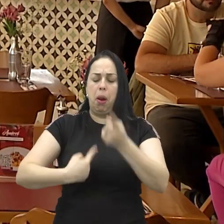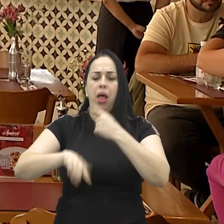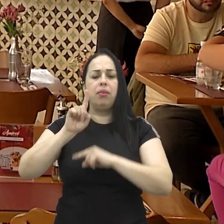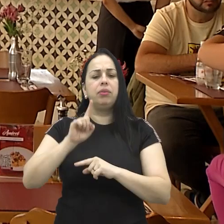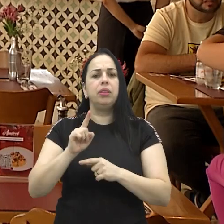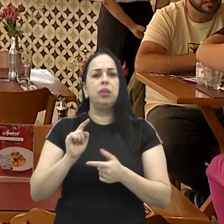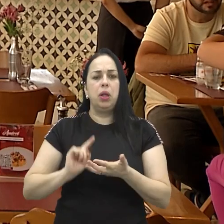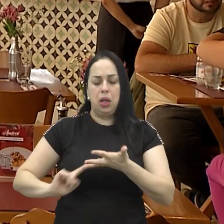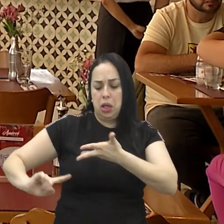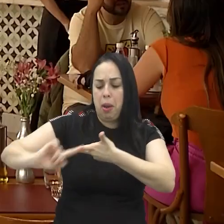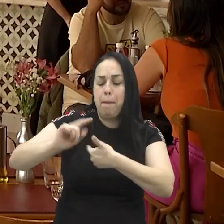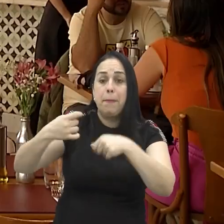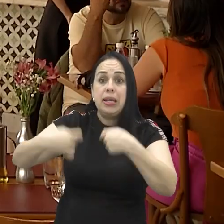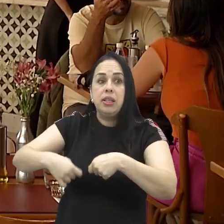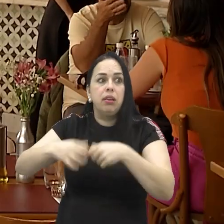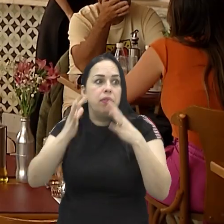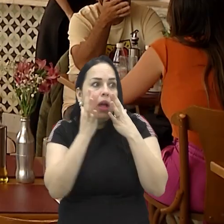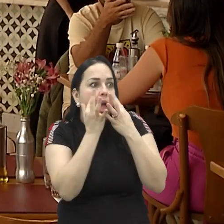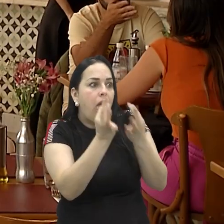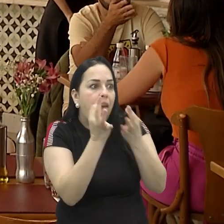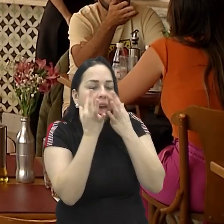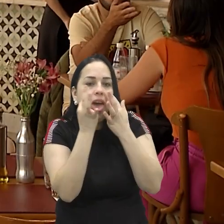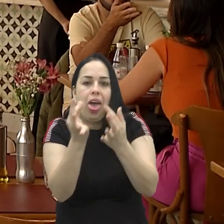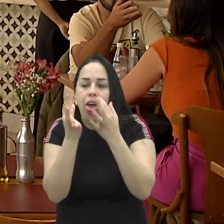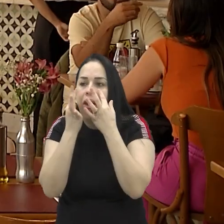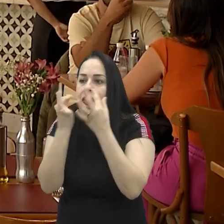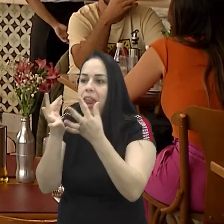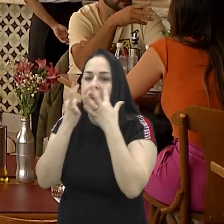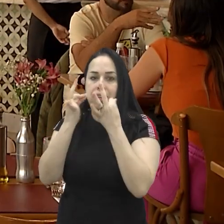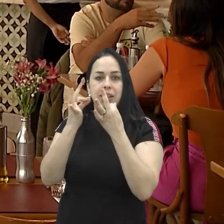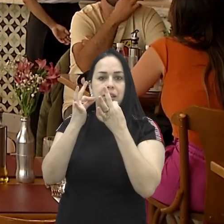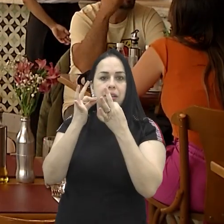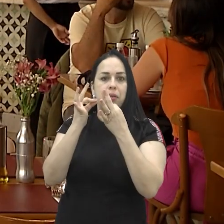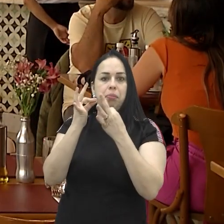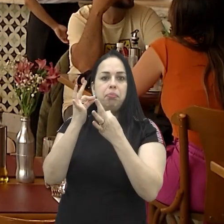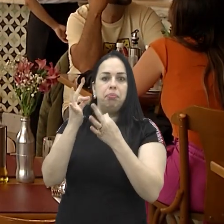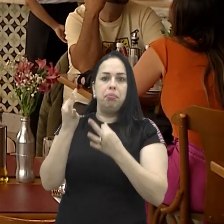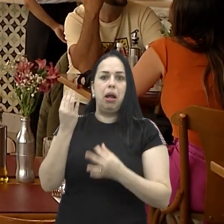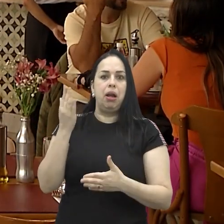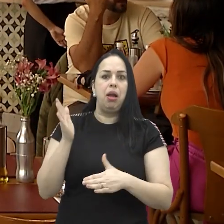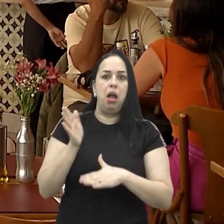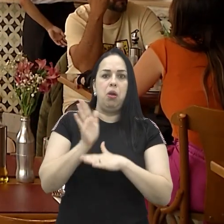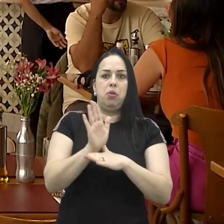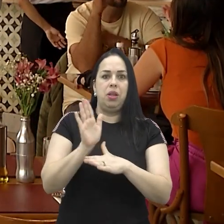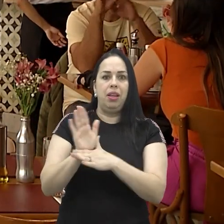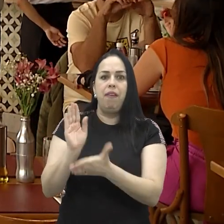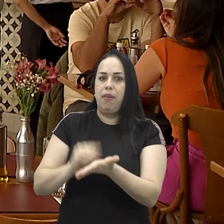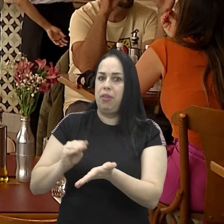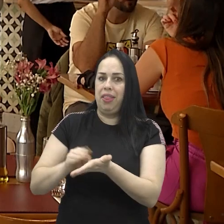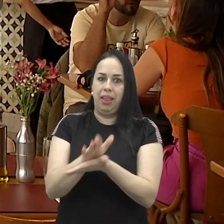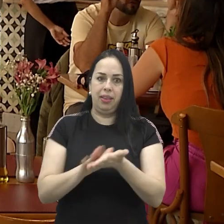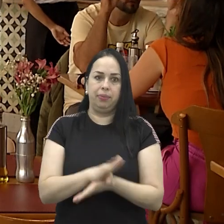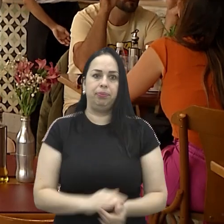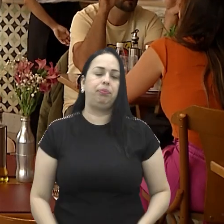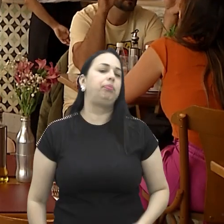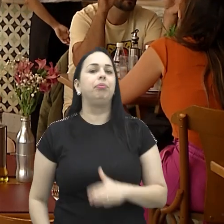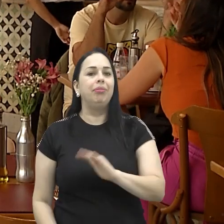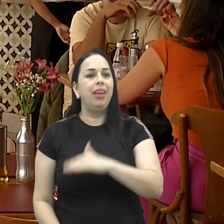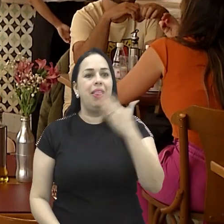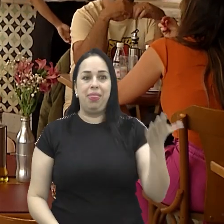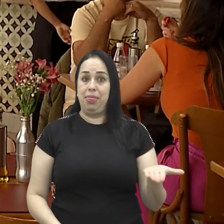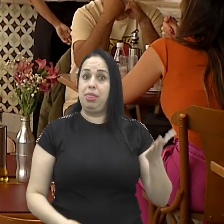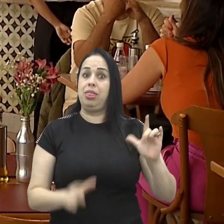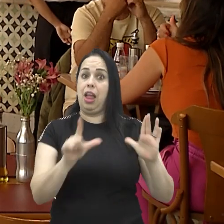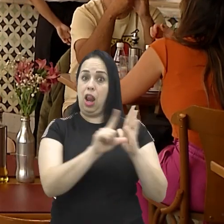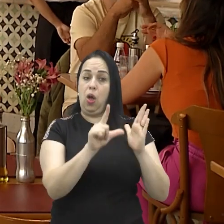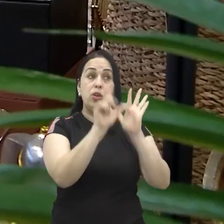aprendendo bastante, desenvolvendo. Tudo que a gente precisa, eu tenho que estar atento para suprir todas as necessidades